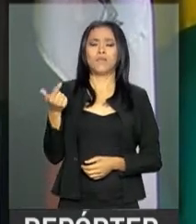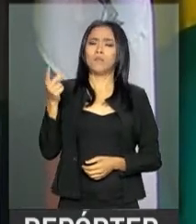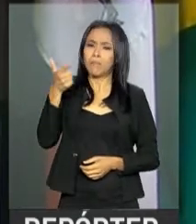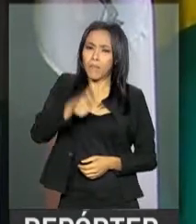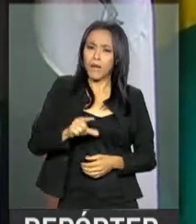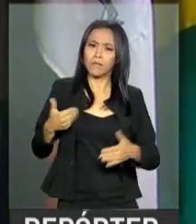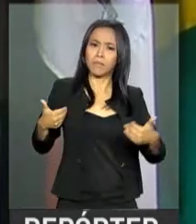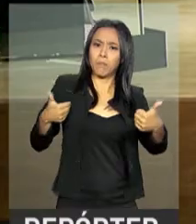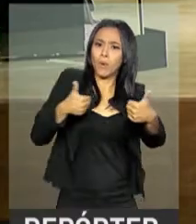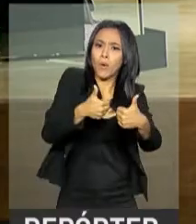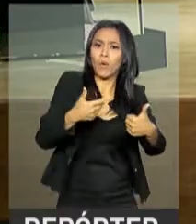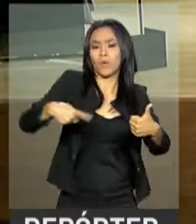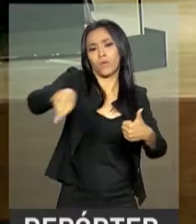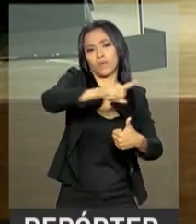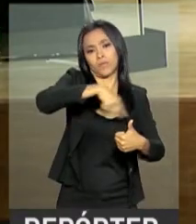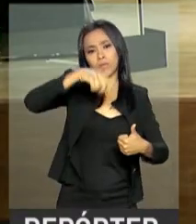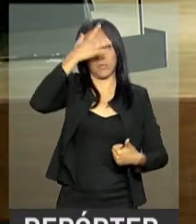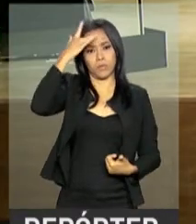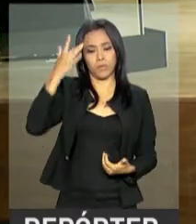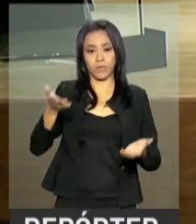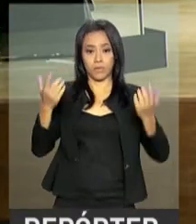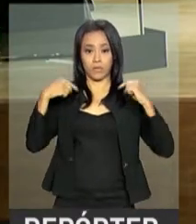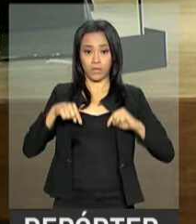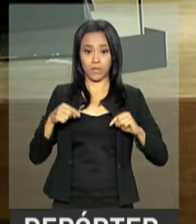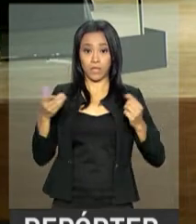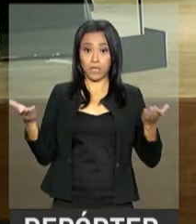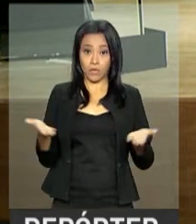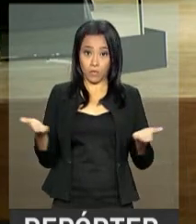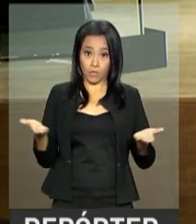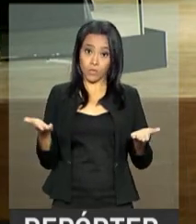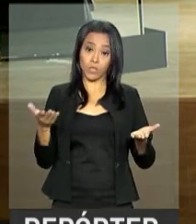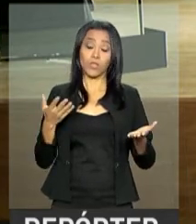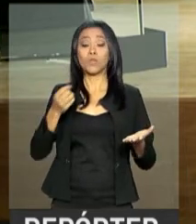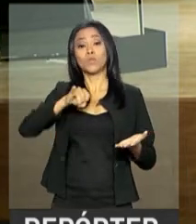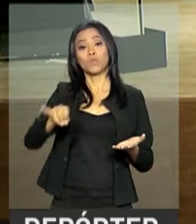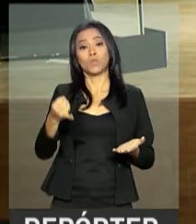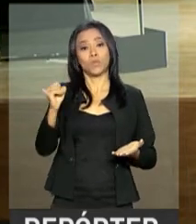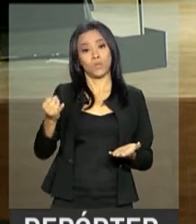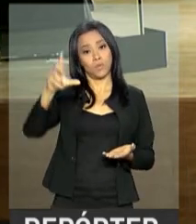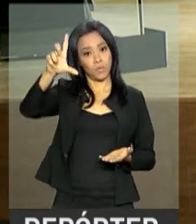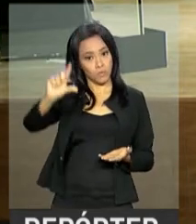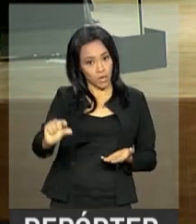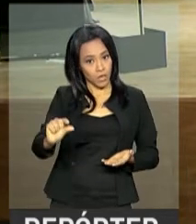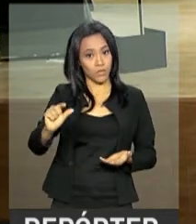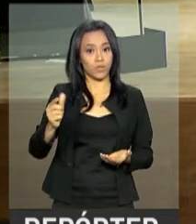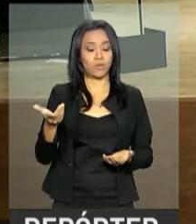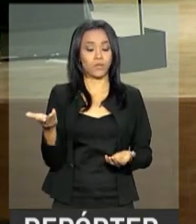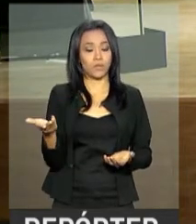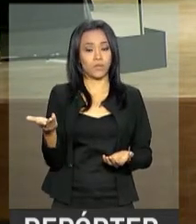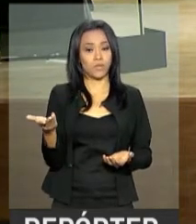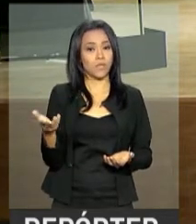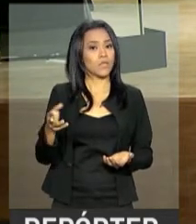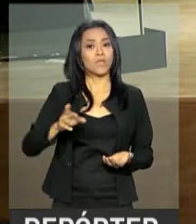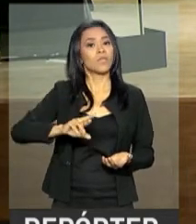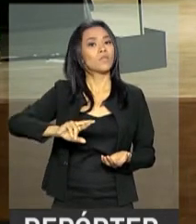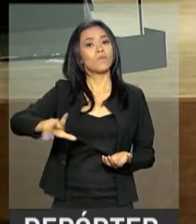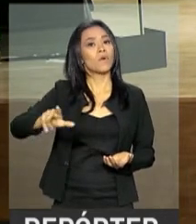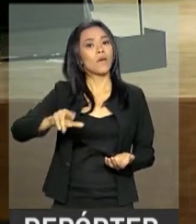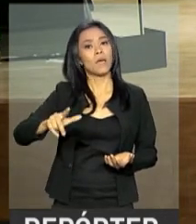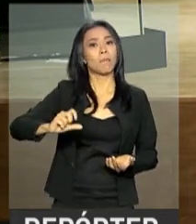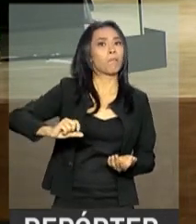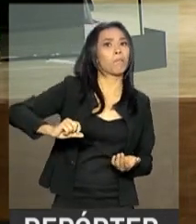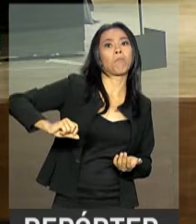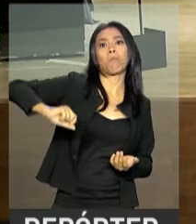dos clientes na era do juro baixo mds será diferente não será nem maior nem